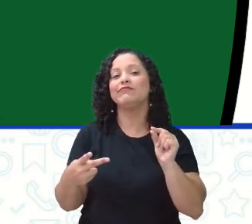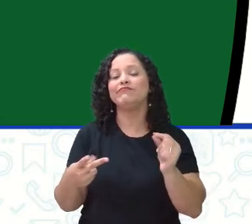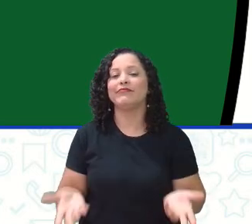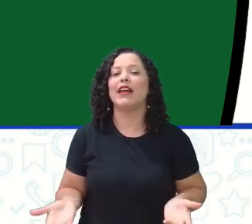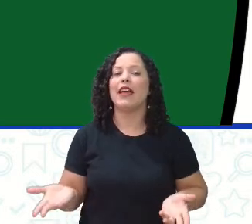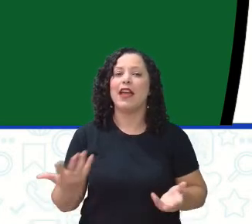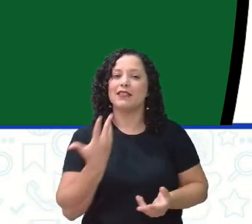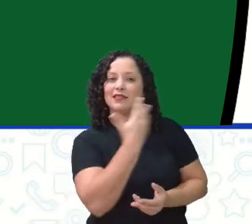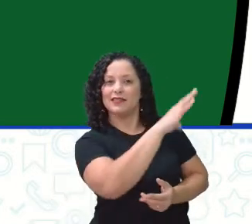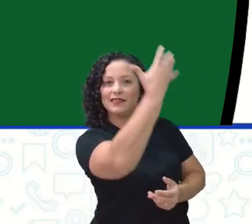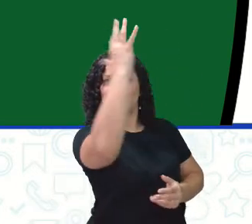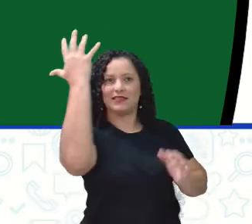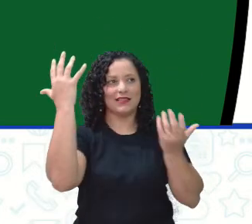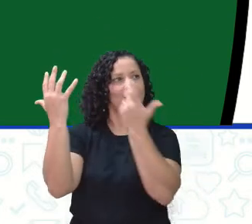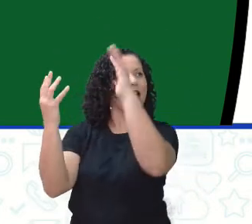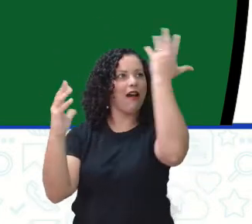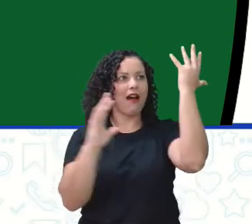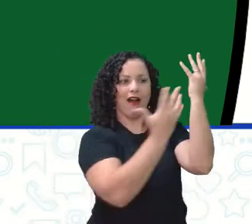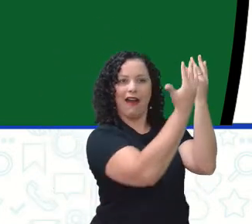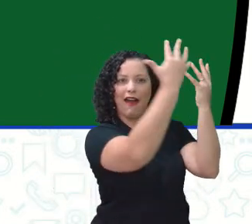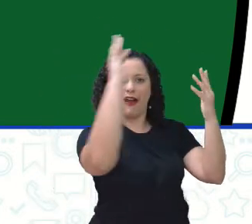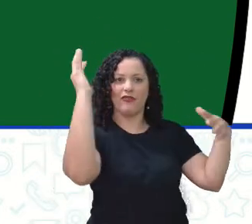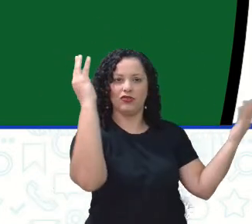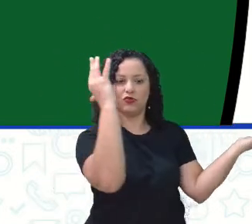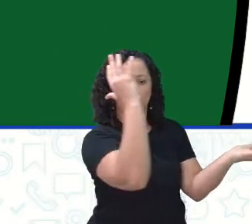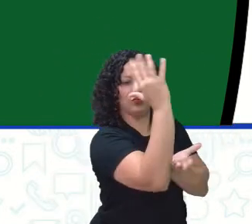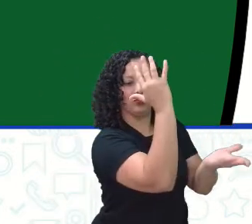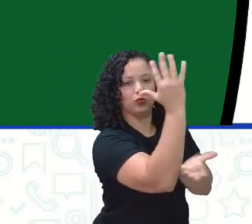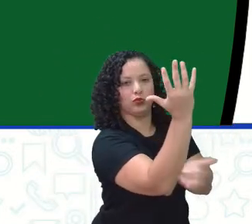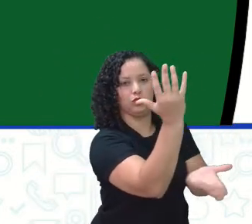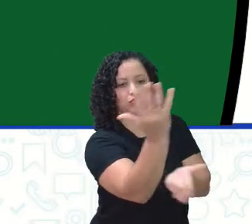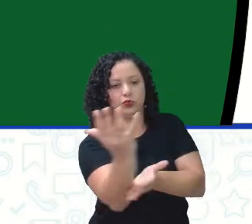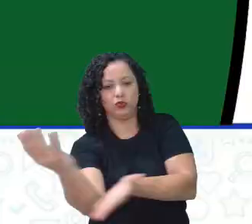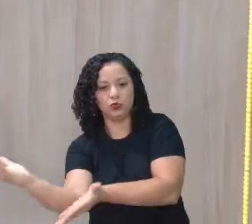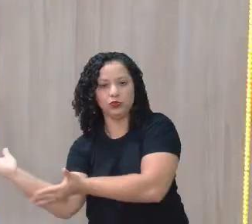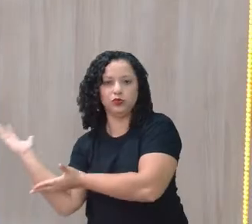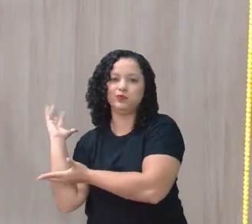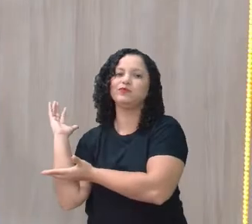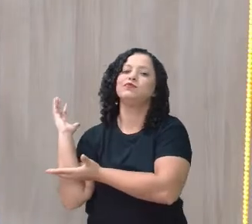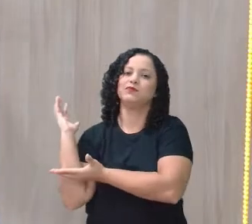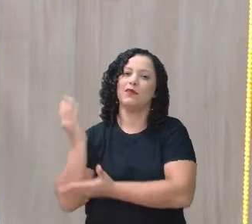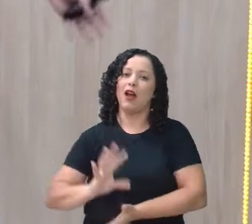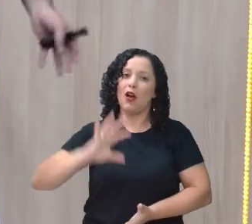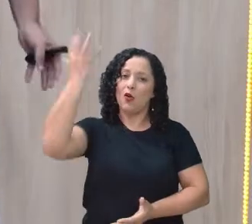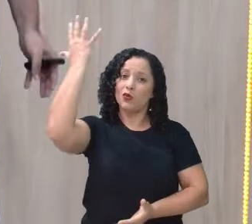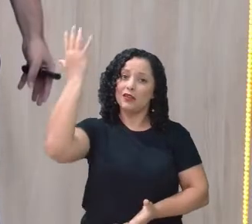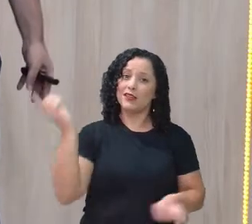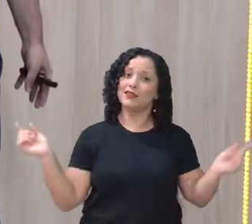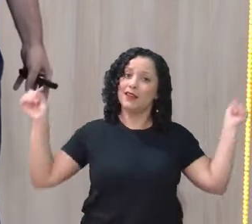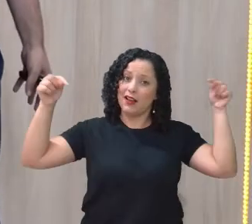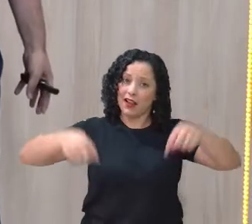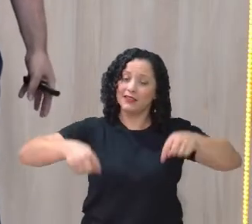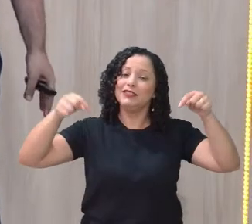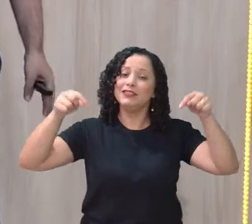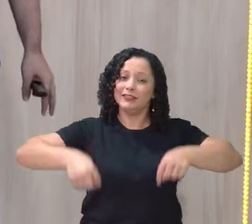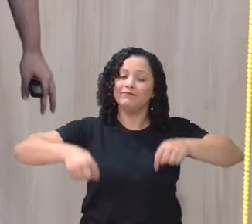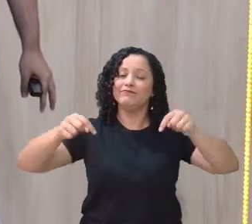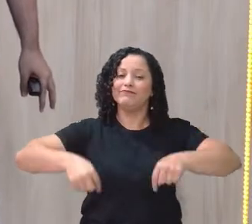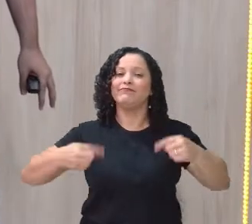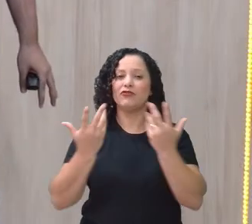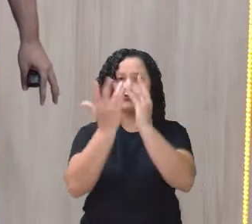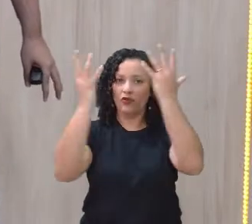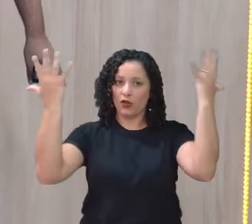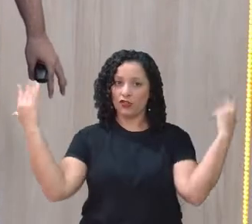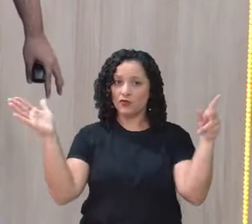desmatamento. Também é bastante presente no mundo global, principalmente nas florestas aqui do nosso trópico, né? As florestas